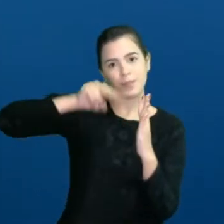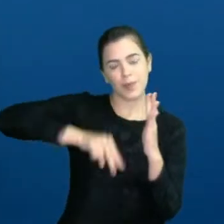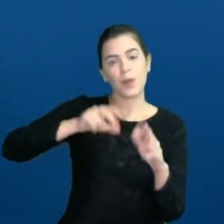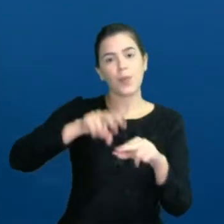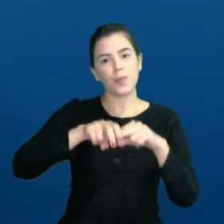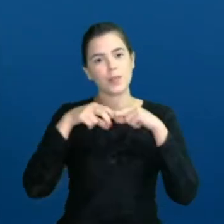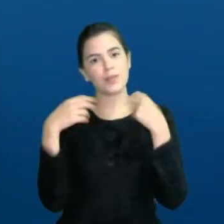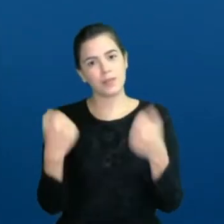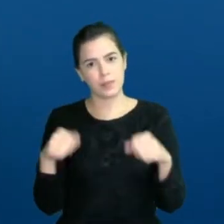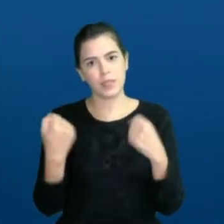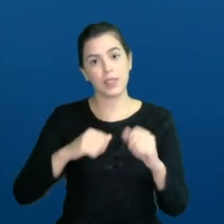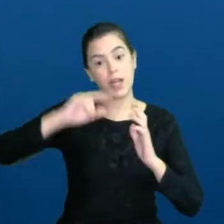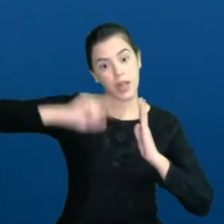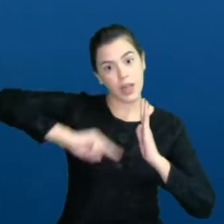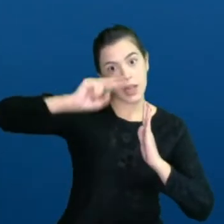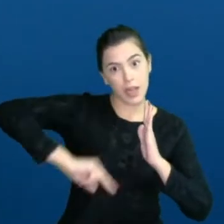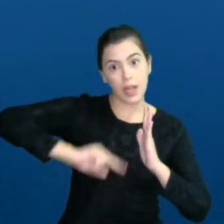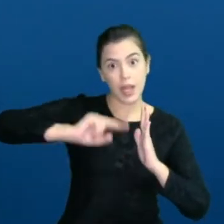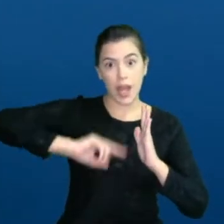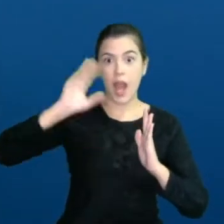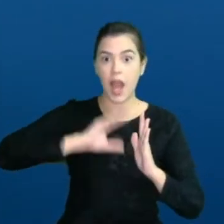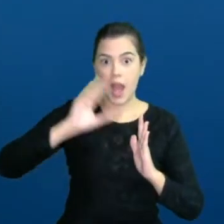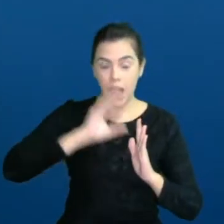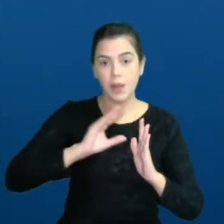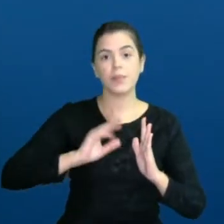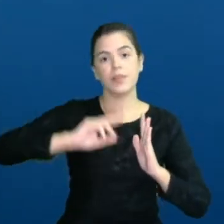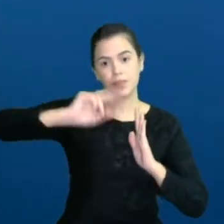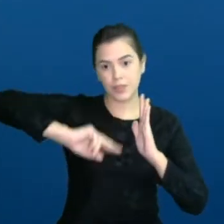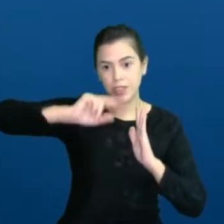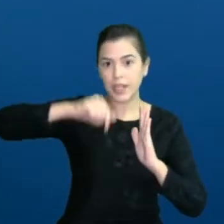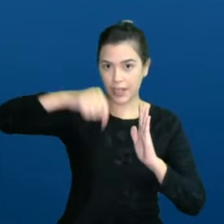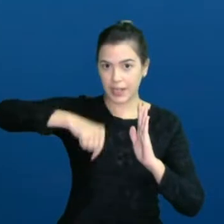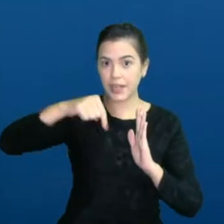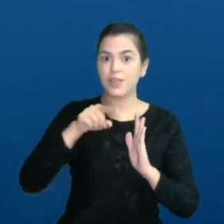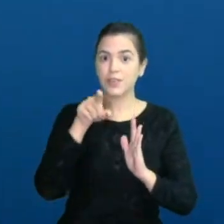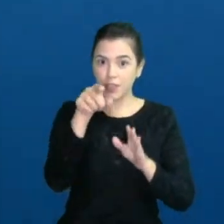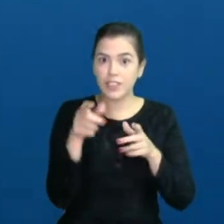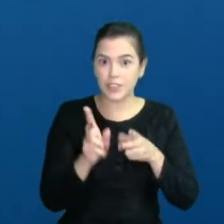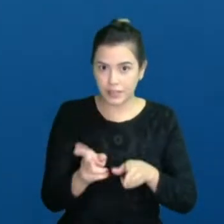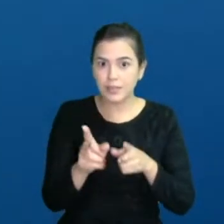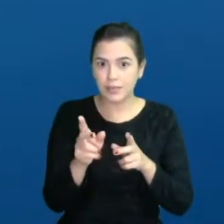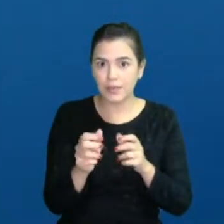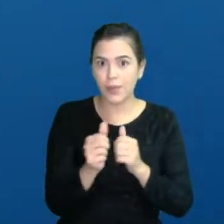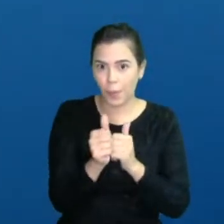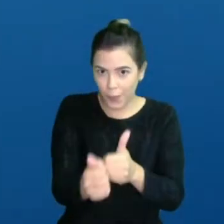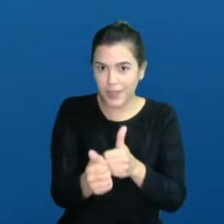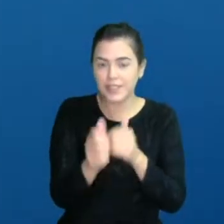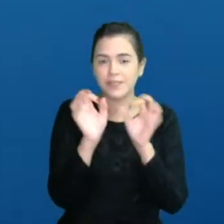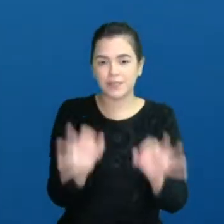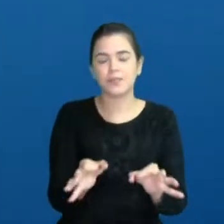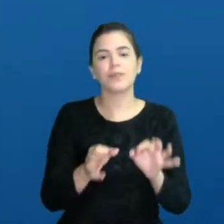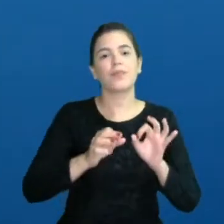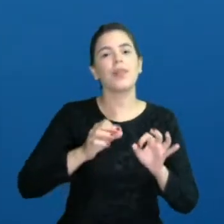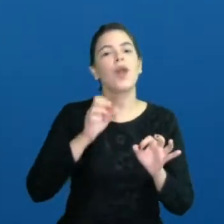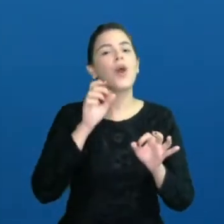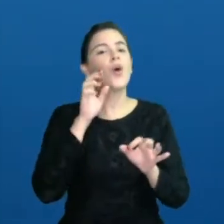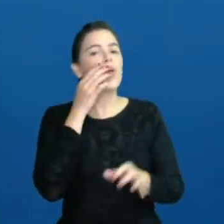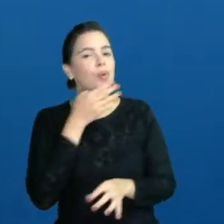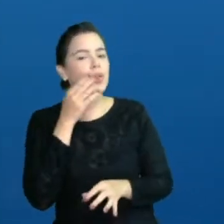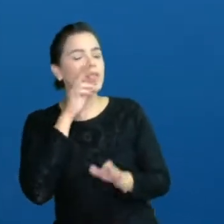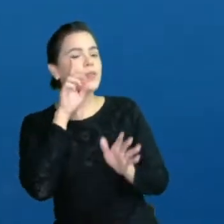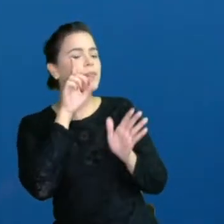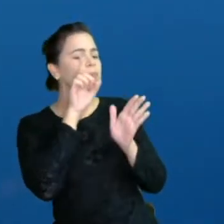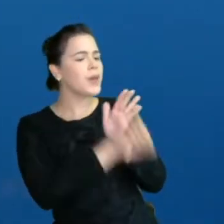gente precisa ler um pouquinho mais rápido. Então, eu vou ler daqui e vocês acompanham aí em casa. Vamos lá! O doce perguntou